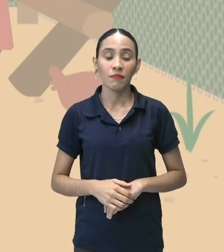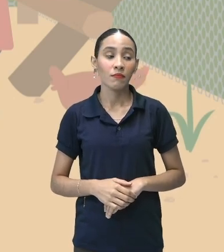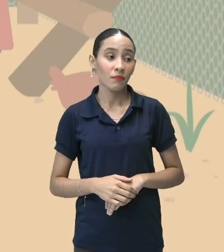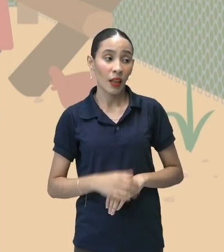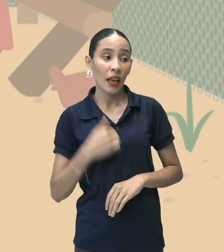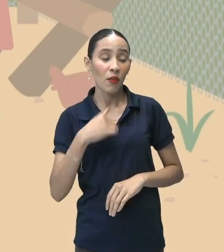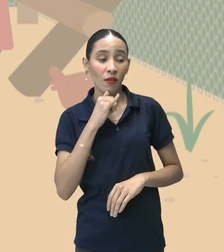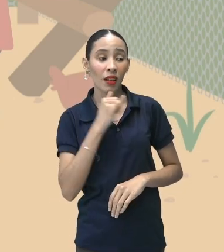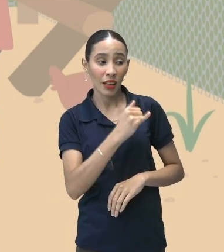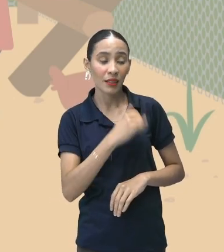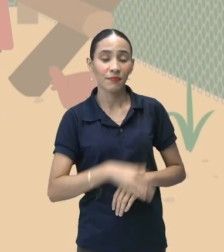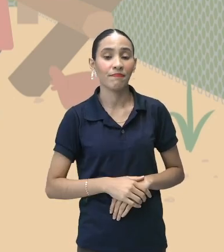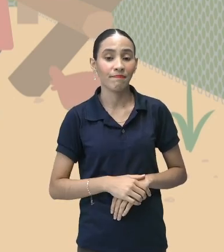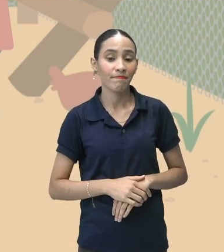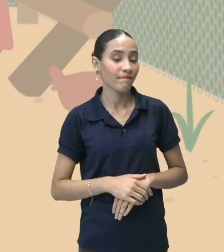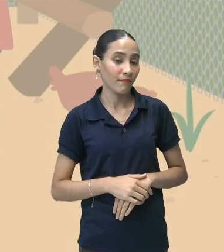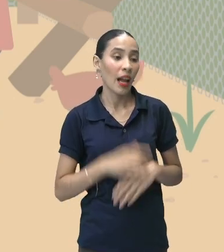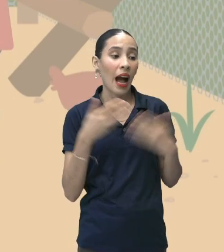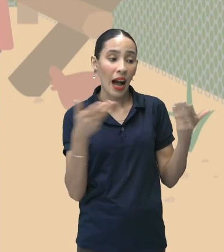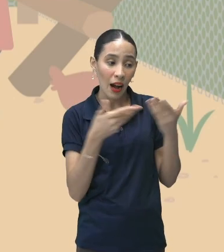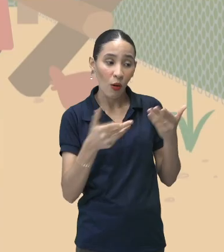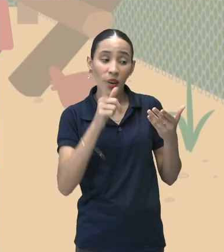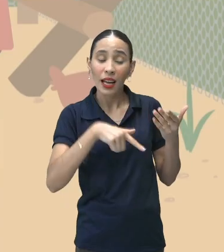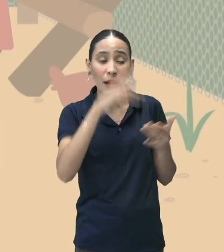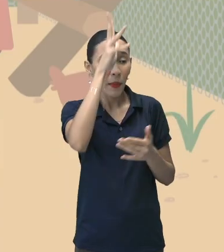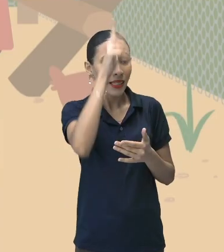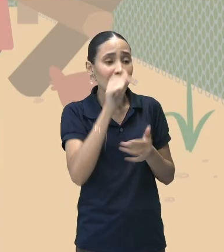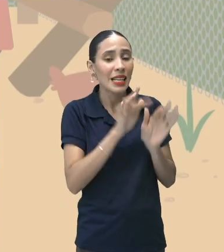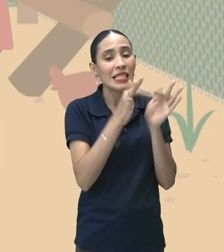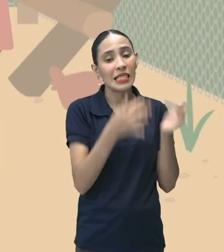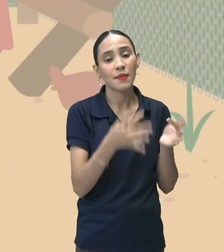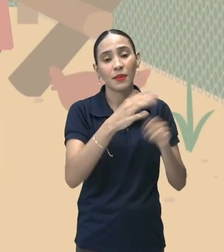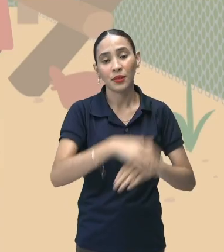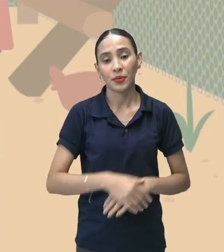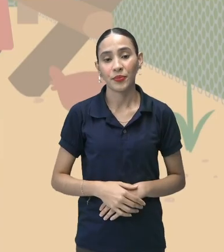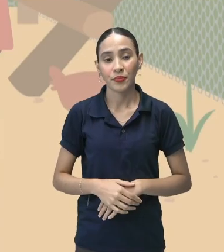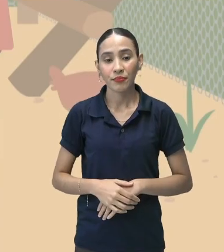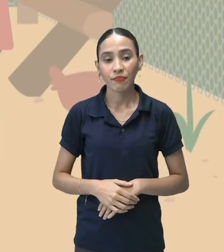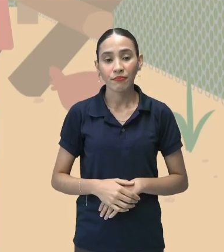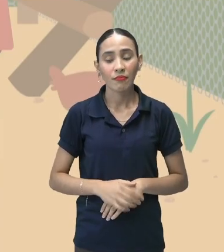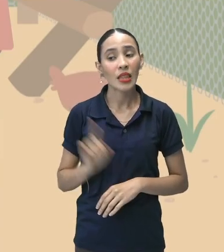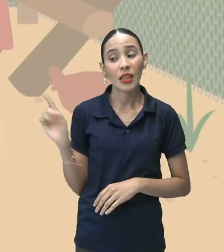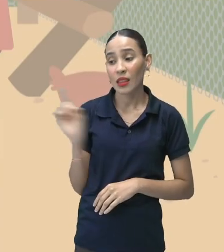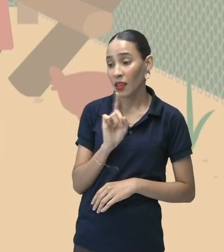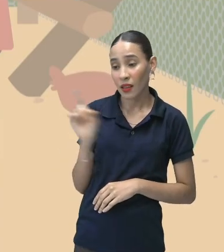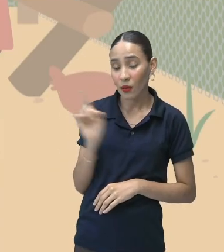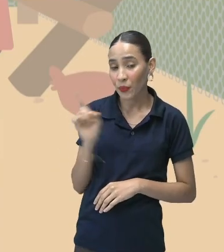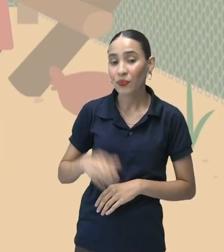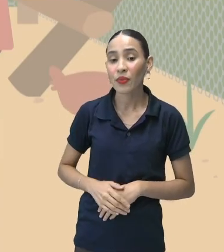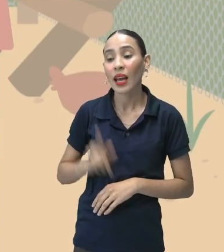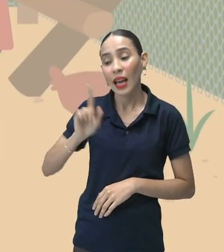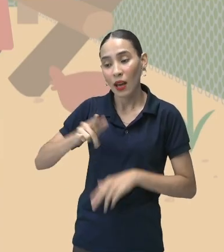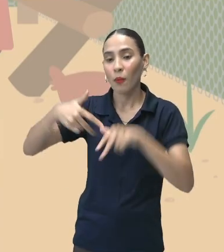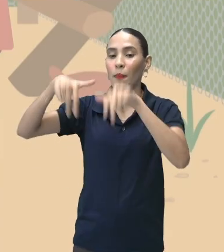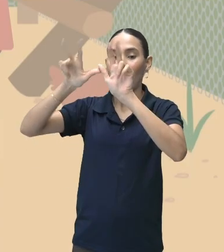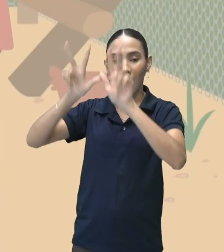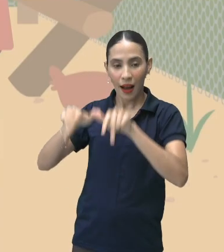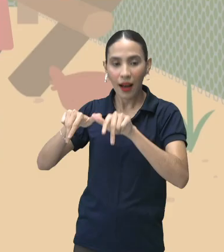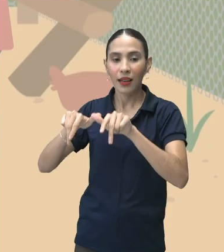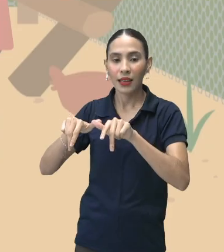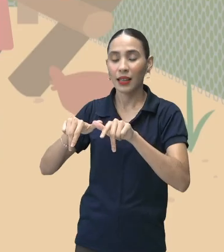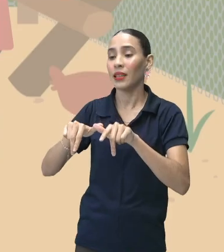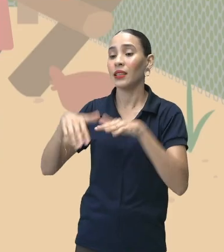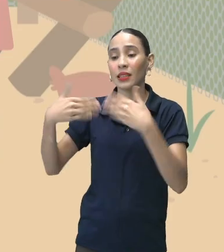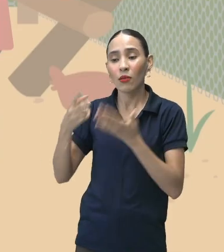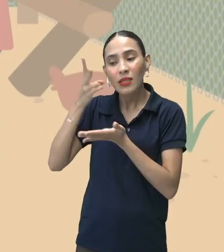Eu lhe disse, ela virou uma simples galinha. Não! Ela é uma águia. E